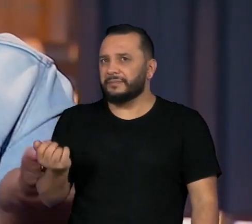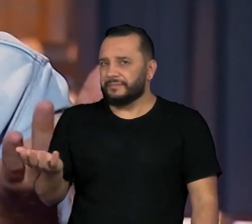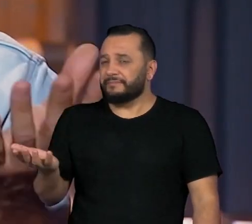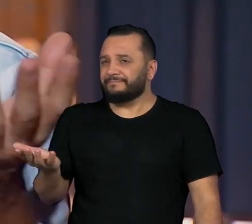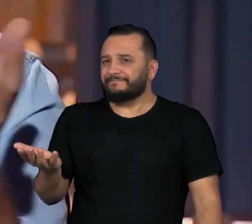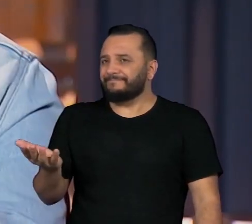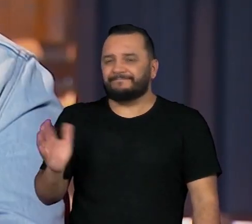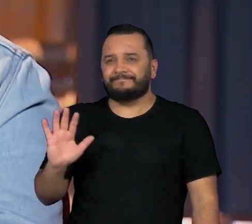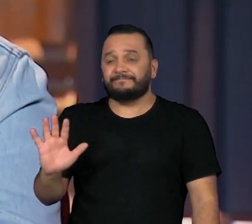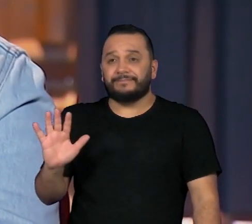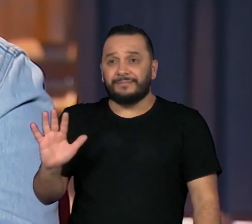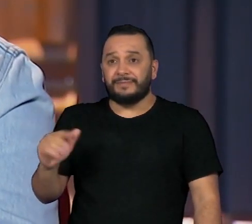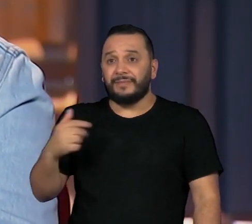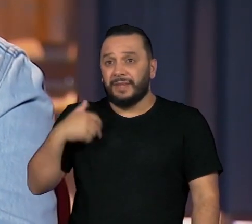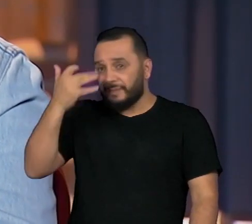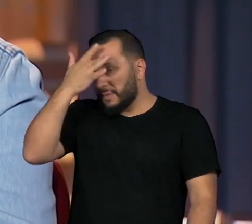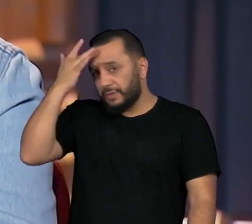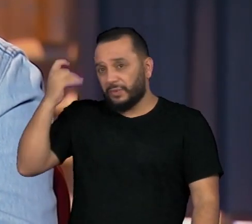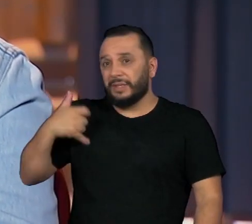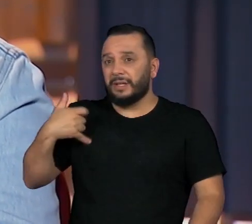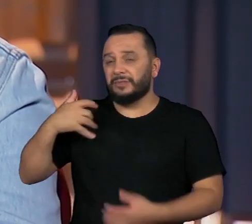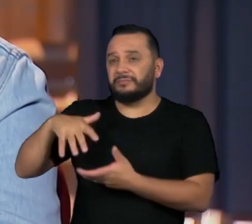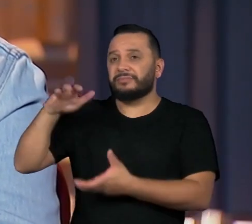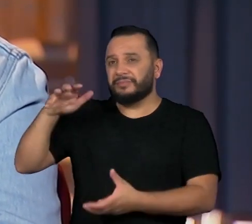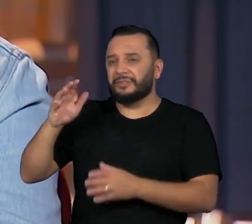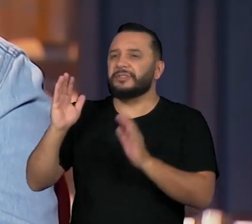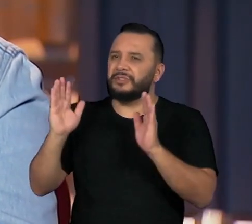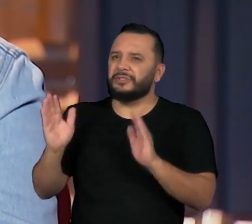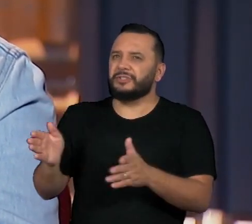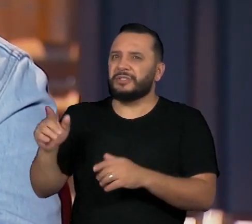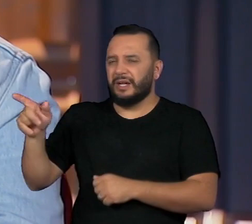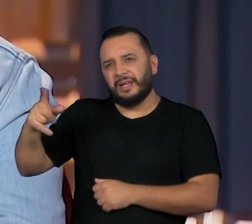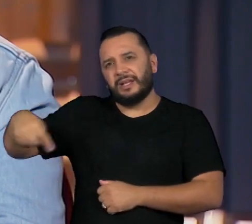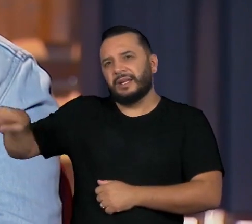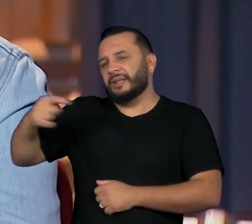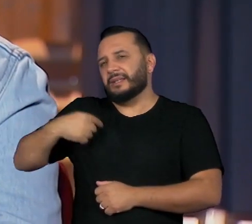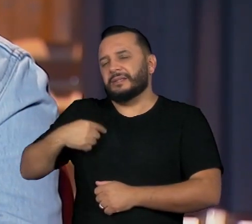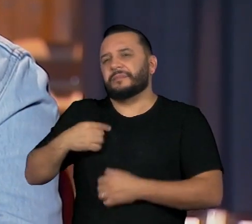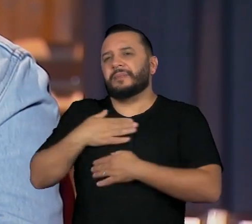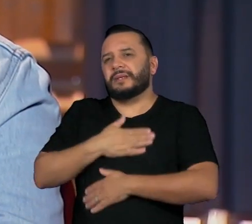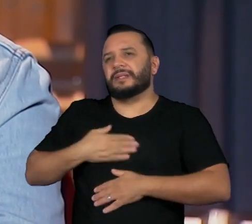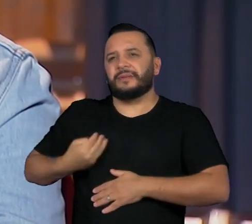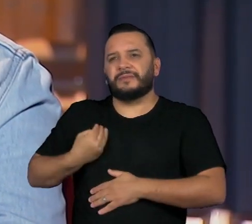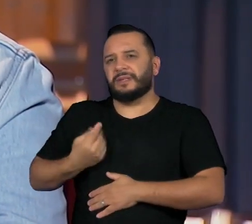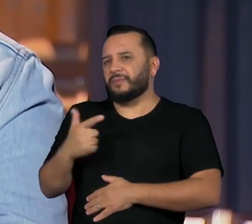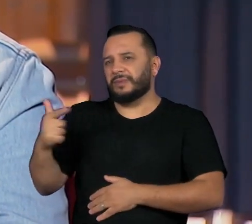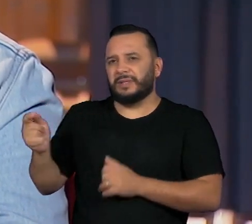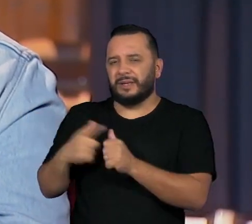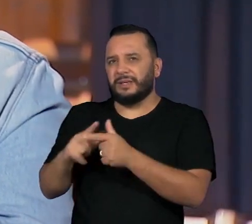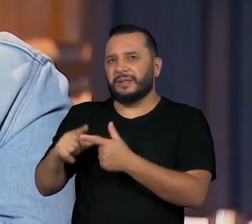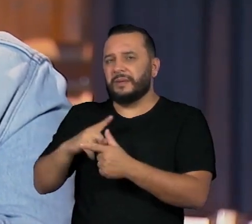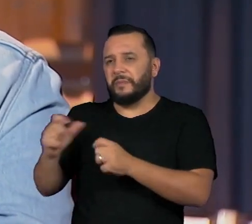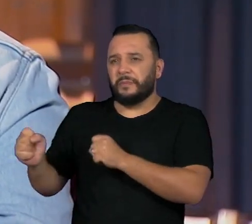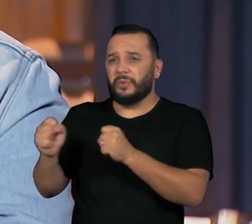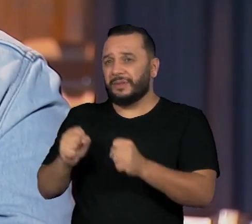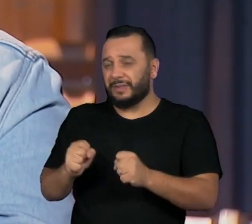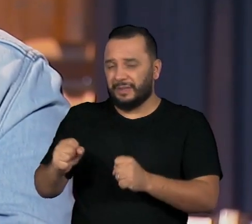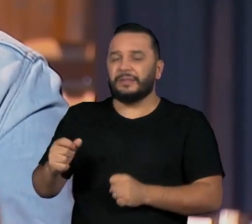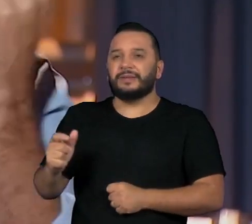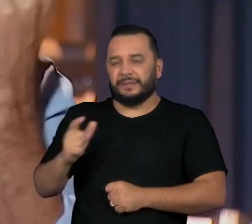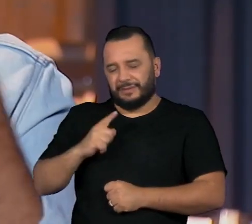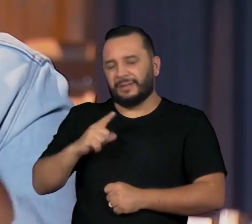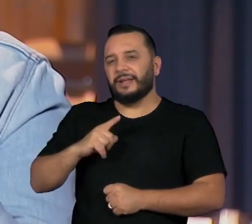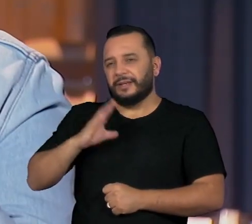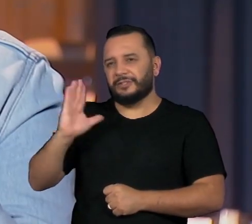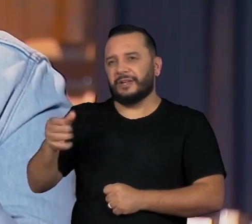plasticidade. É. Mas se oferecer isso para as pessoas mais velhas, que estão sem tesão na vida, que não sabem o que fazer com o poder que têm, eu gosto daquela frase do Leminski,